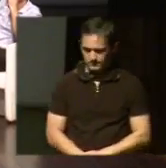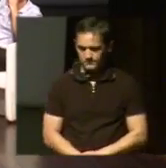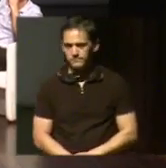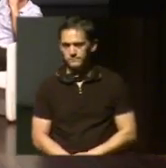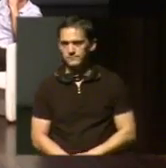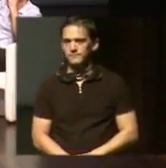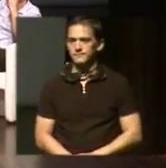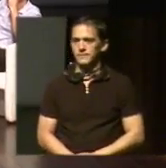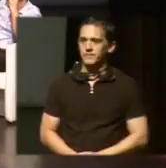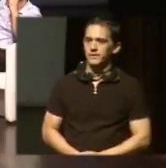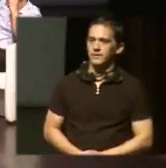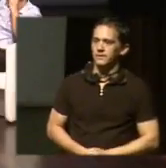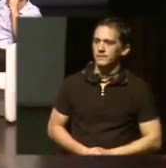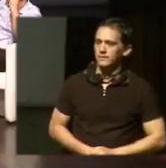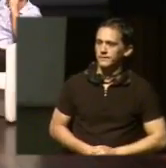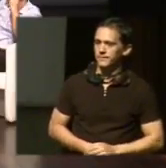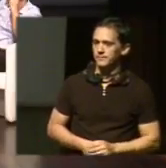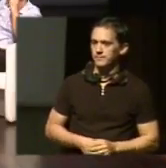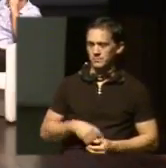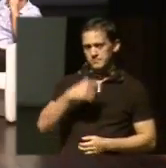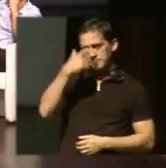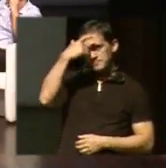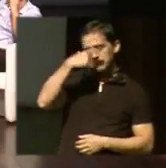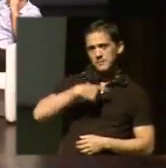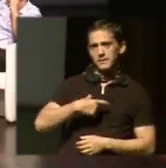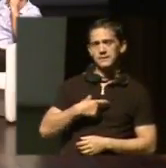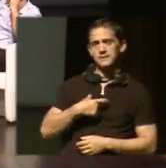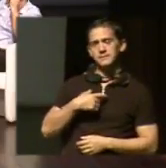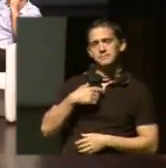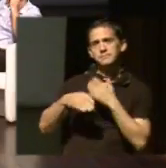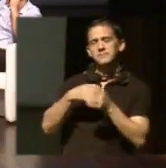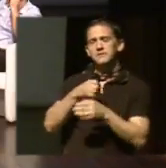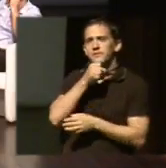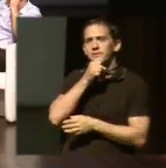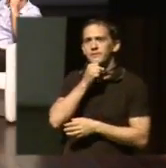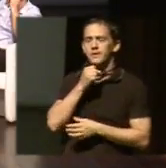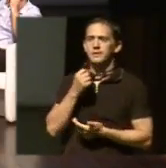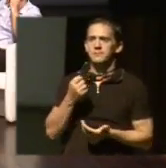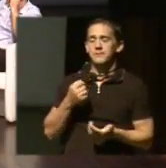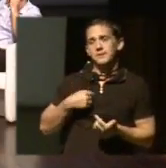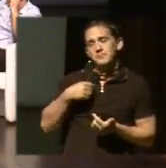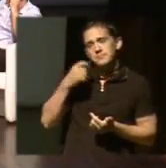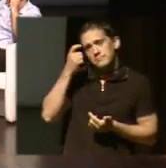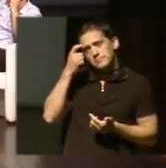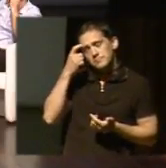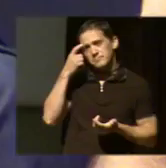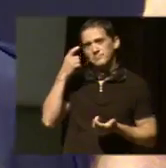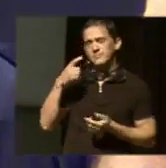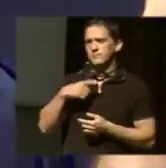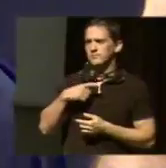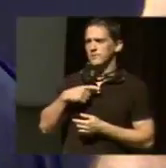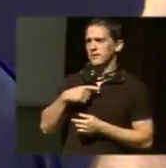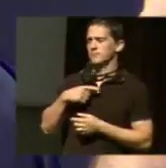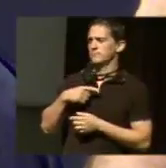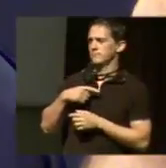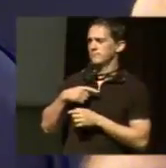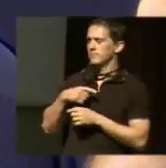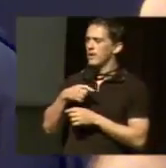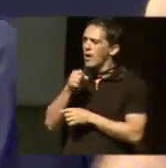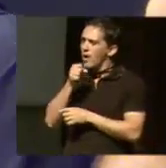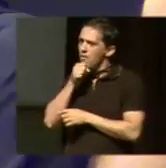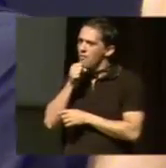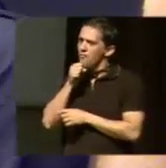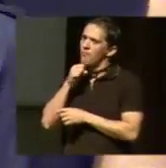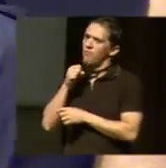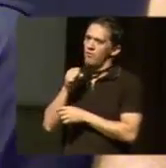Bom, minha imagem de como eu vou ser velho. Bom, eu tenho todos os meus avós, né?